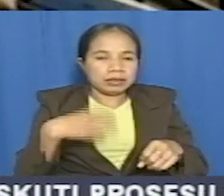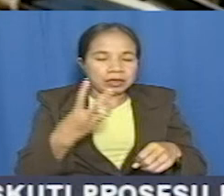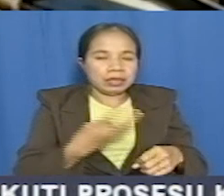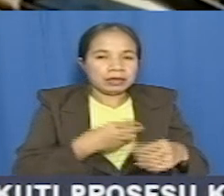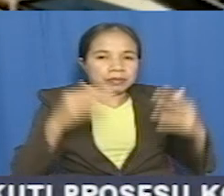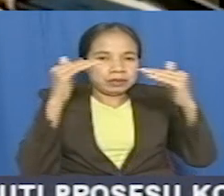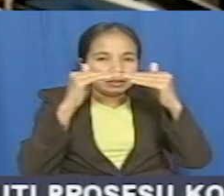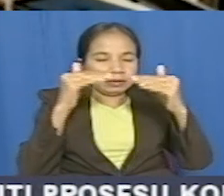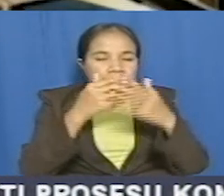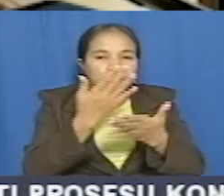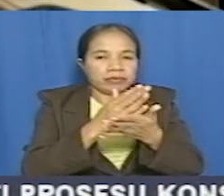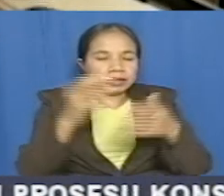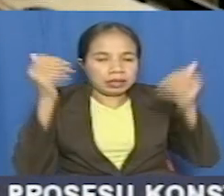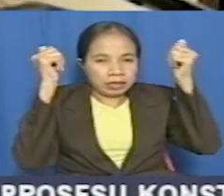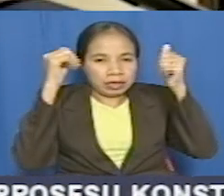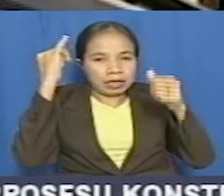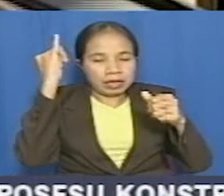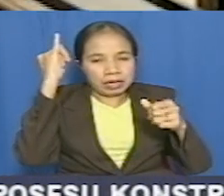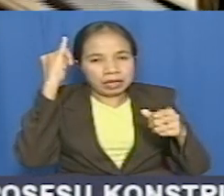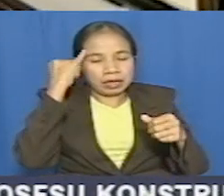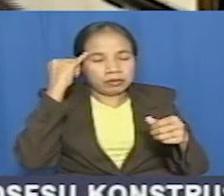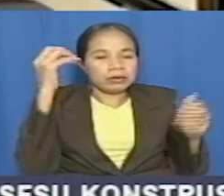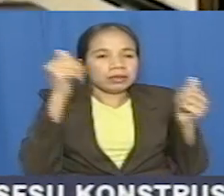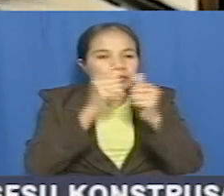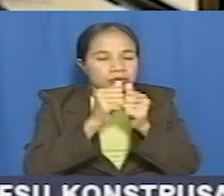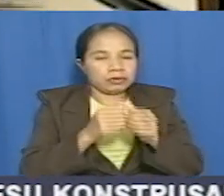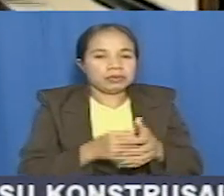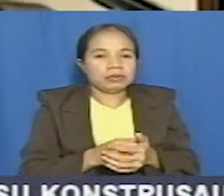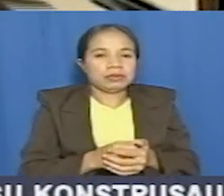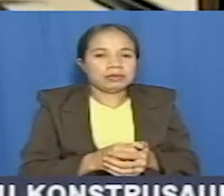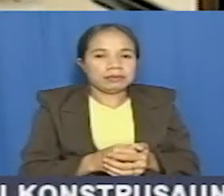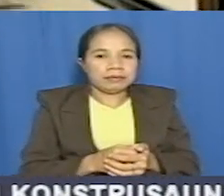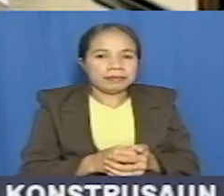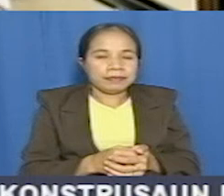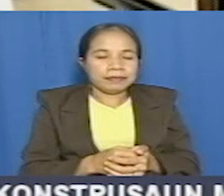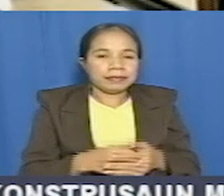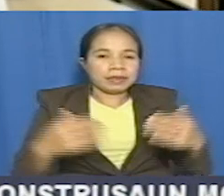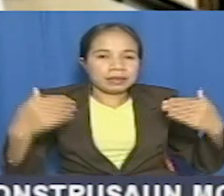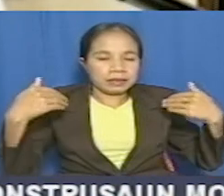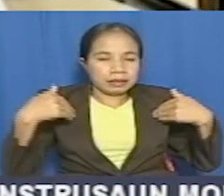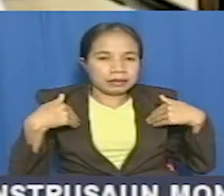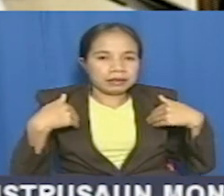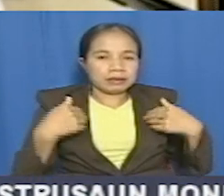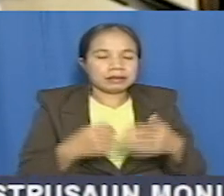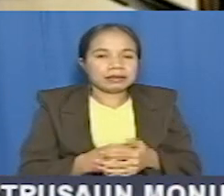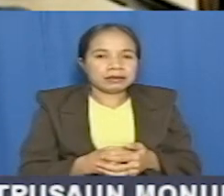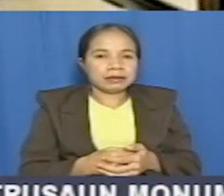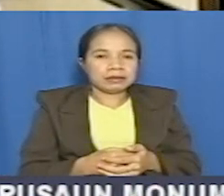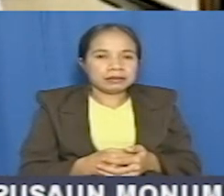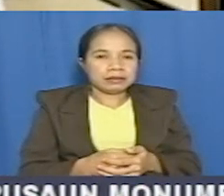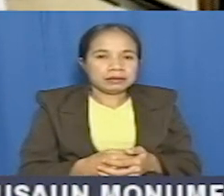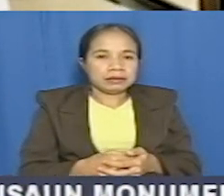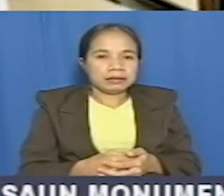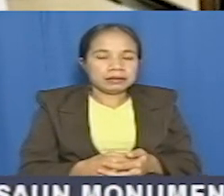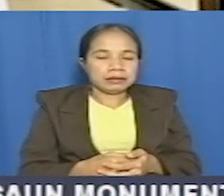né faz a no embamalo for ideia bamalo e ou em concordância mútuo a